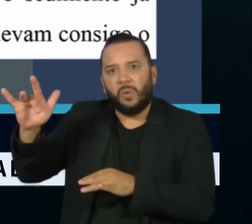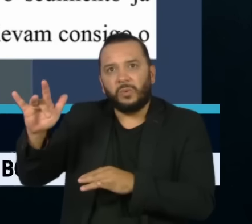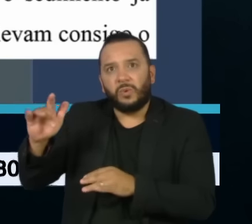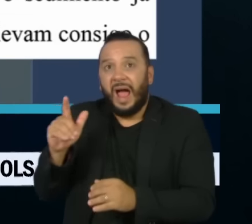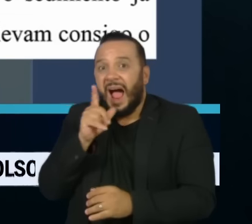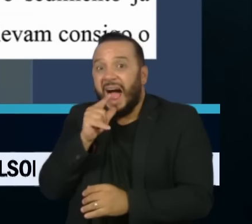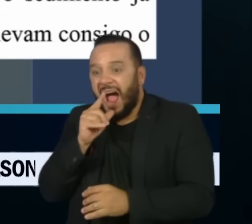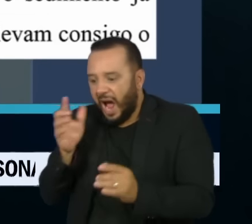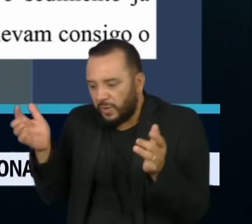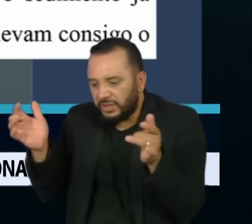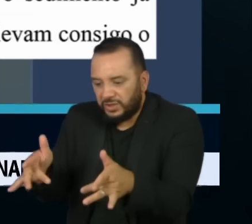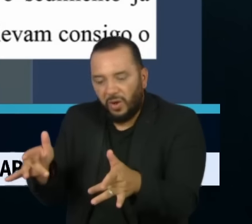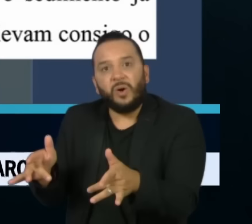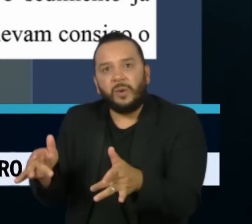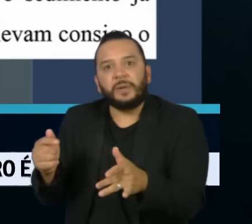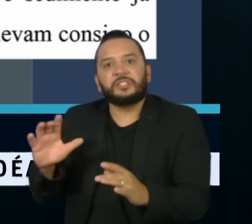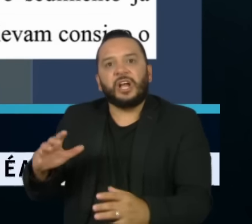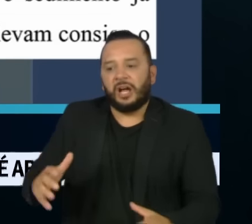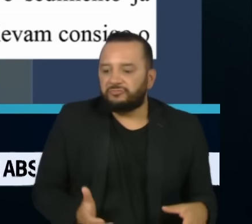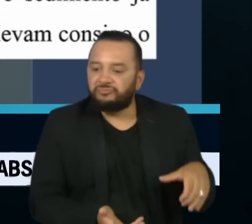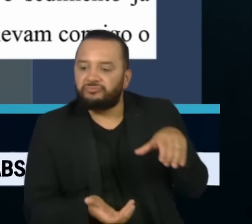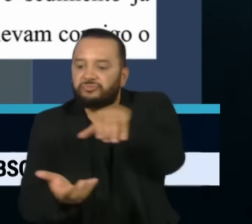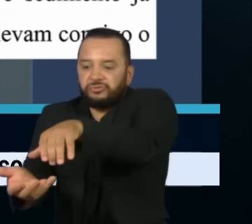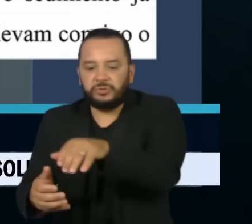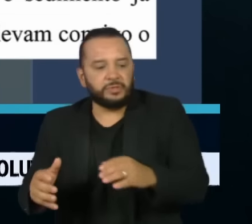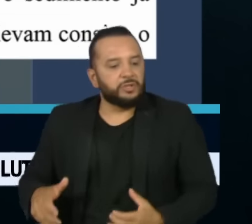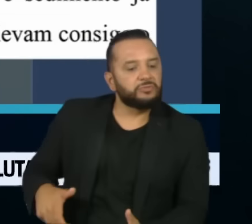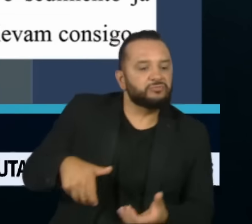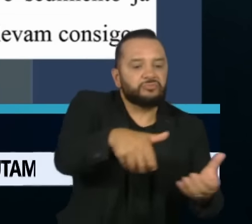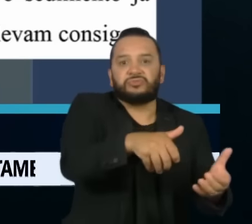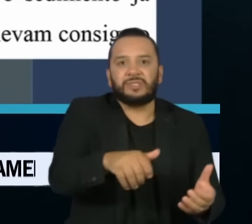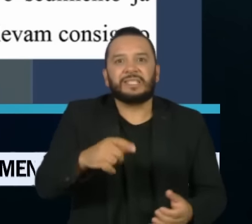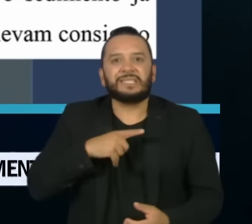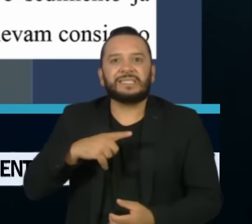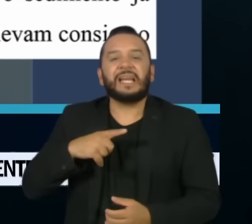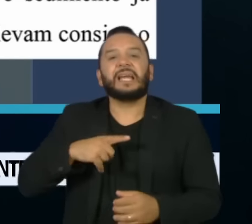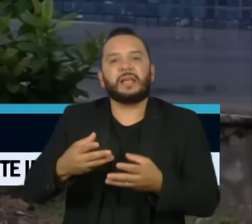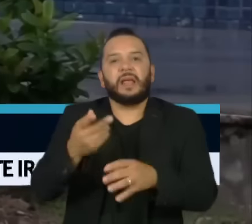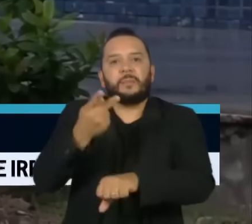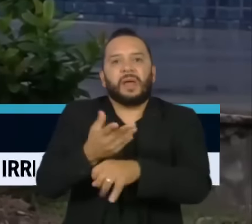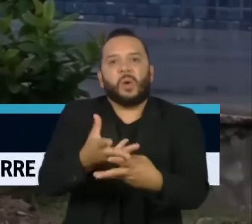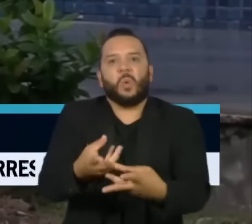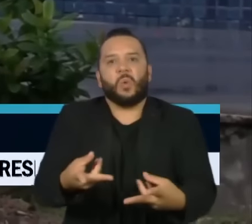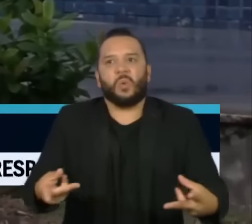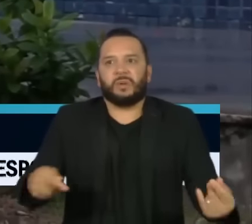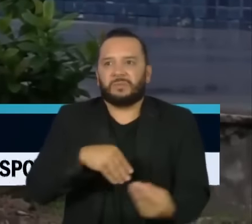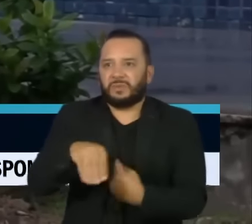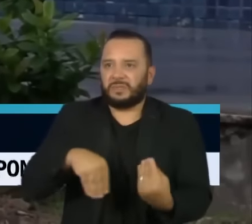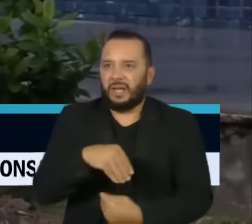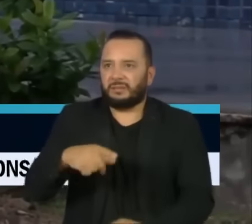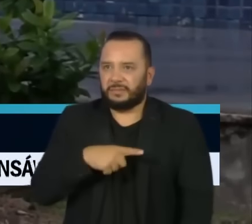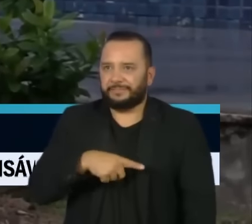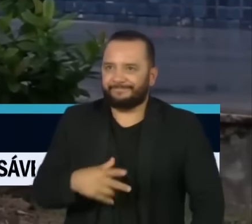nesses recipientes é devolvida para o meio ambiente, levando o mercúrio para o rio. Segundo a Polícia